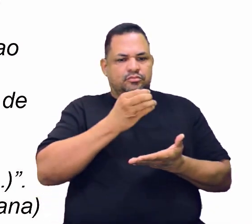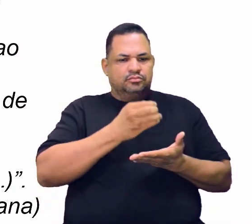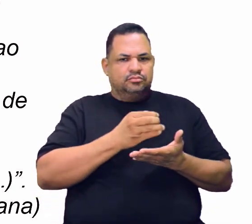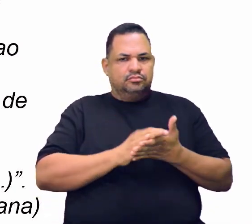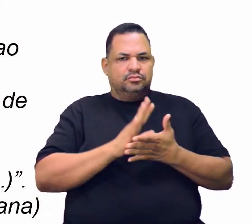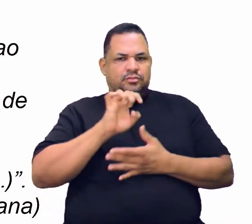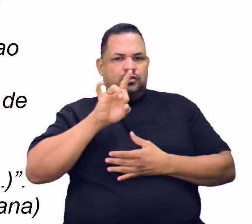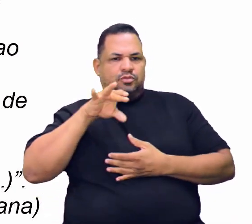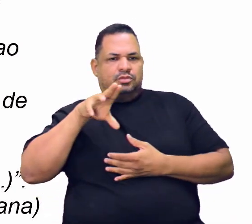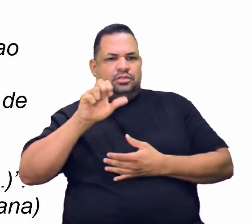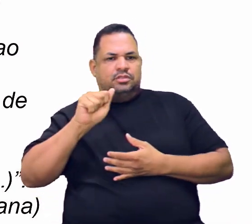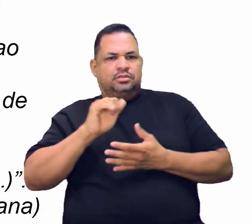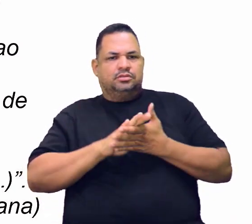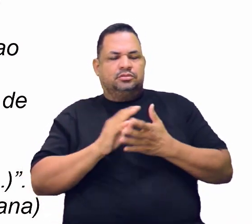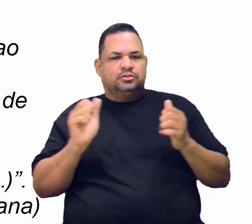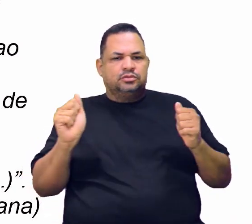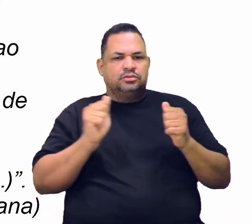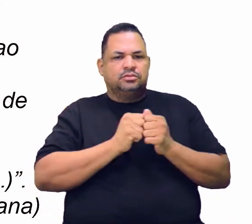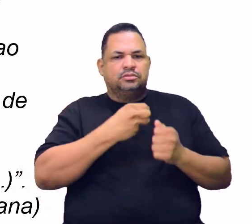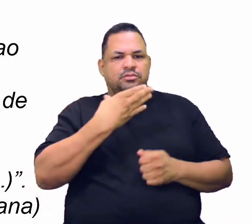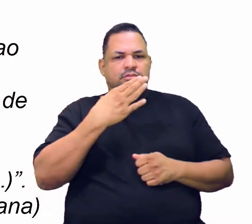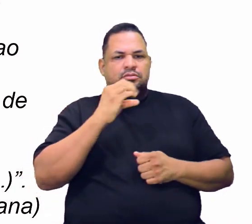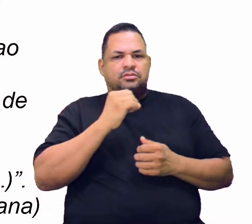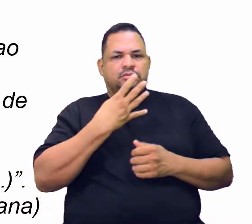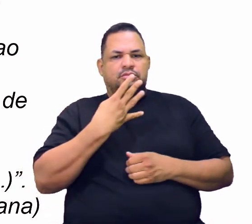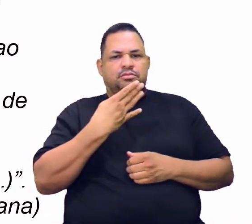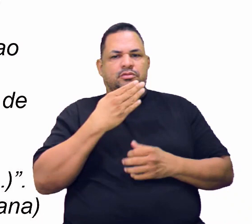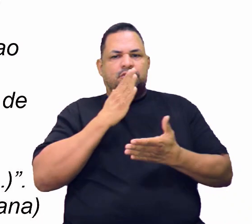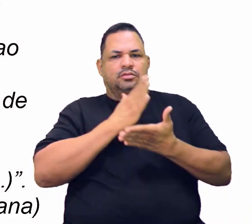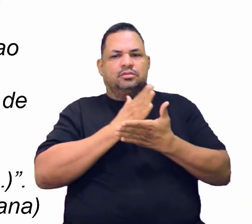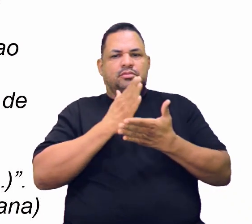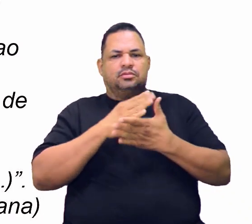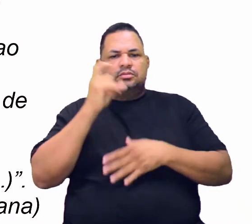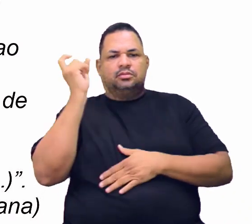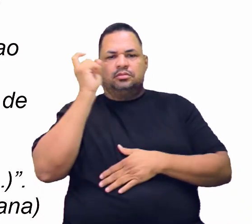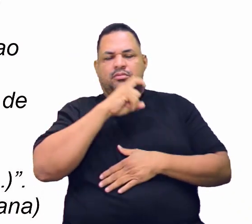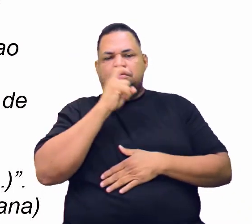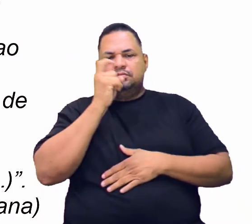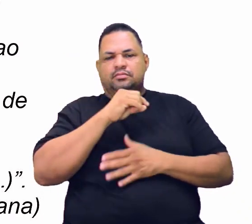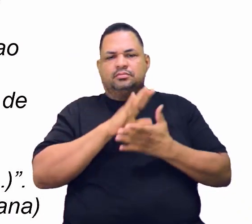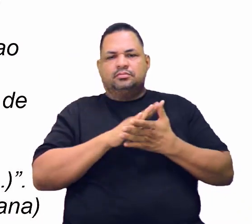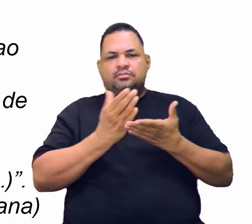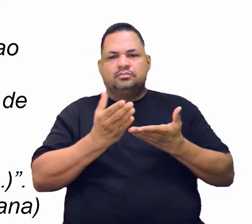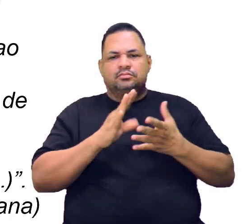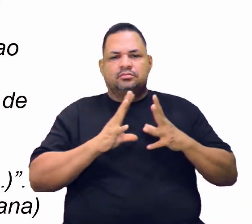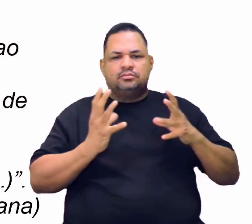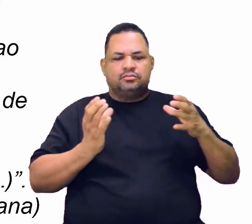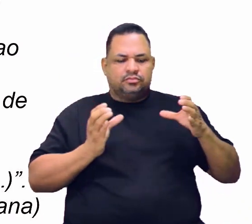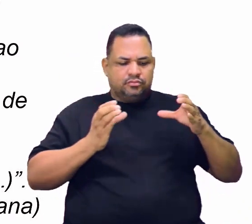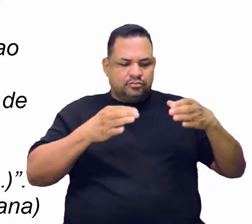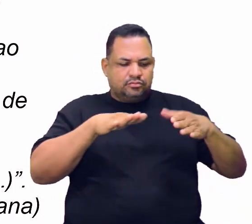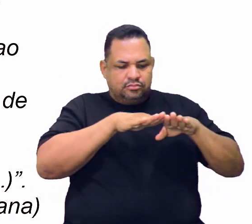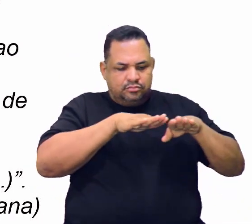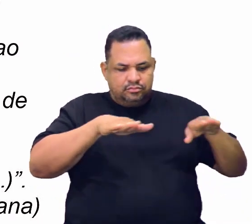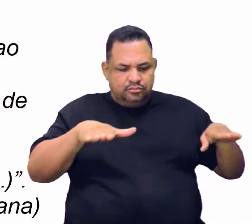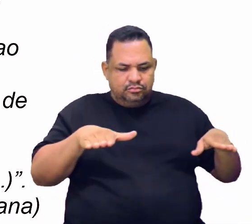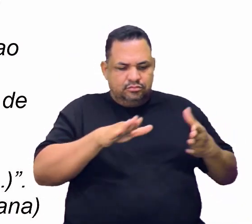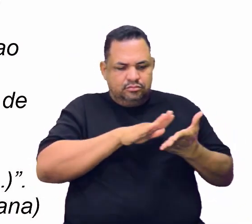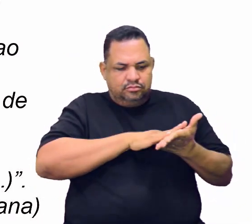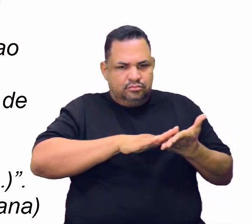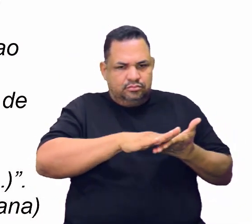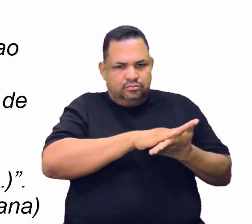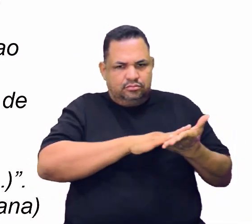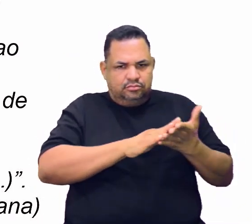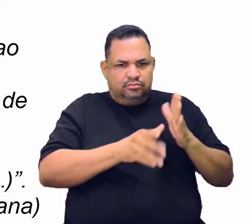estupidez. Junte 34 partes de mentira. Coloque tudo numa forma